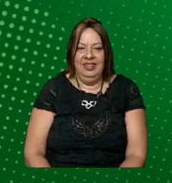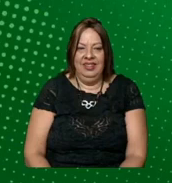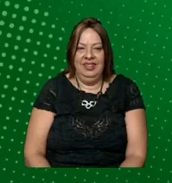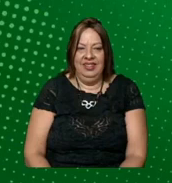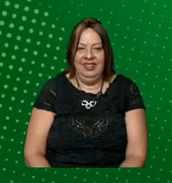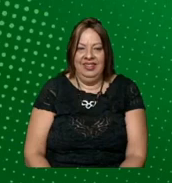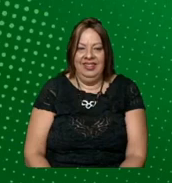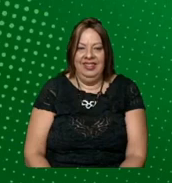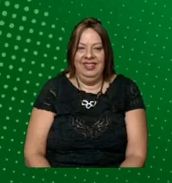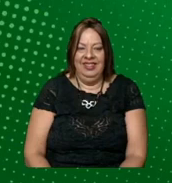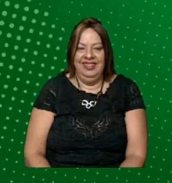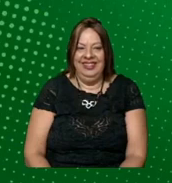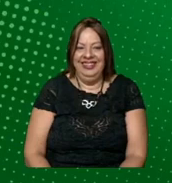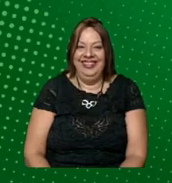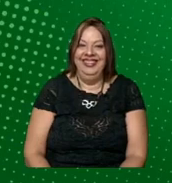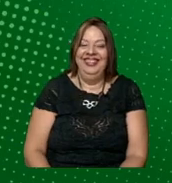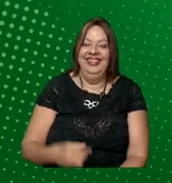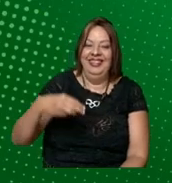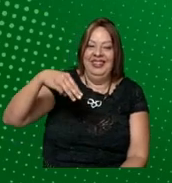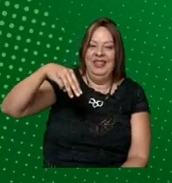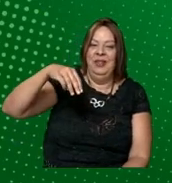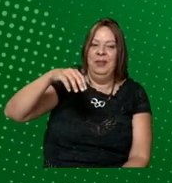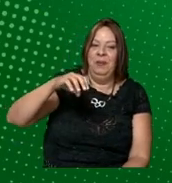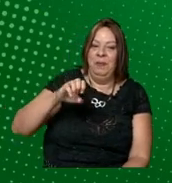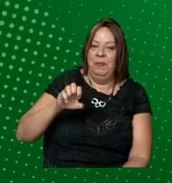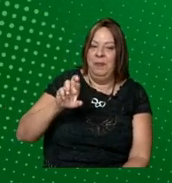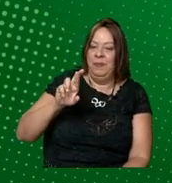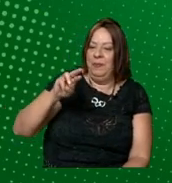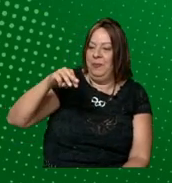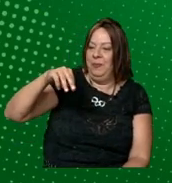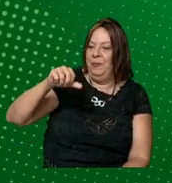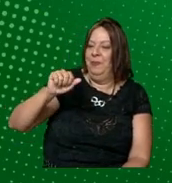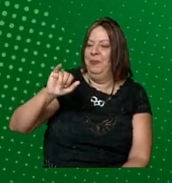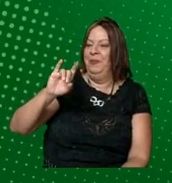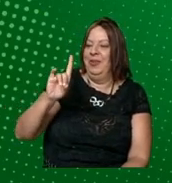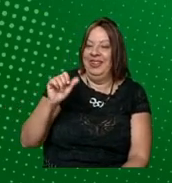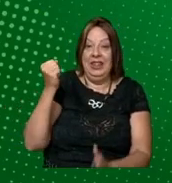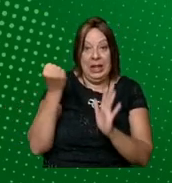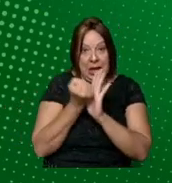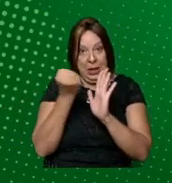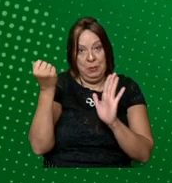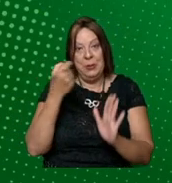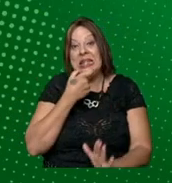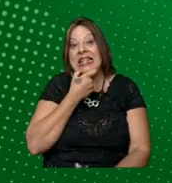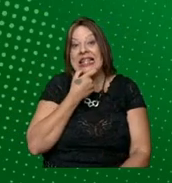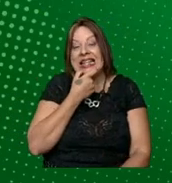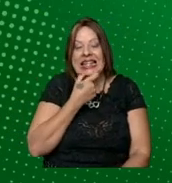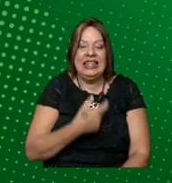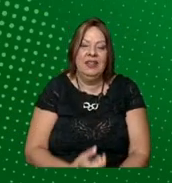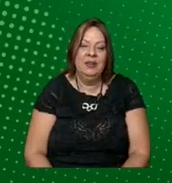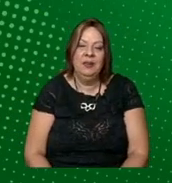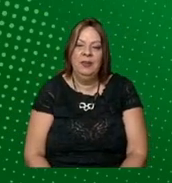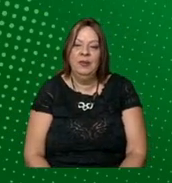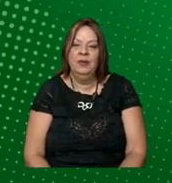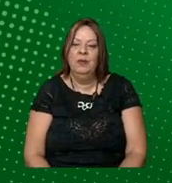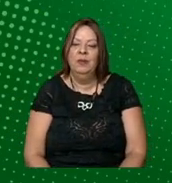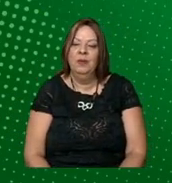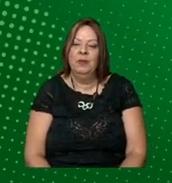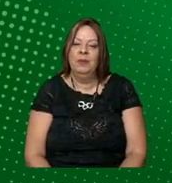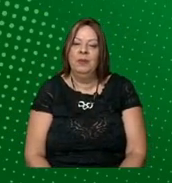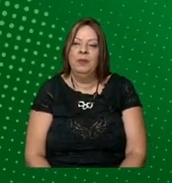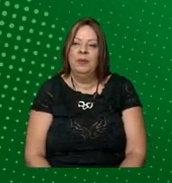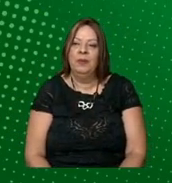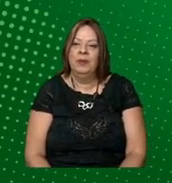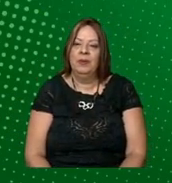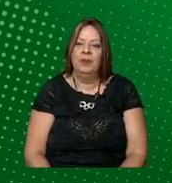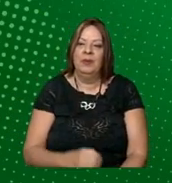A sereia agora está internacional. Regional Siqueira Campos. Que maravilha. Beijo, sereia. Mais R$500 para o